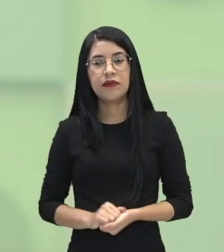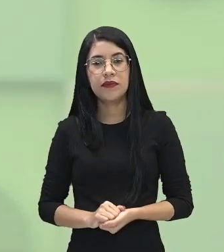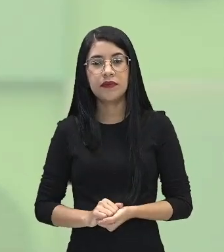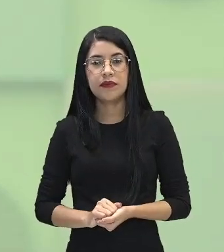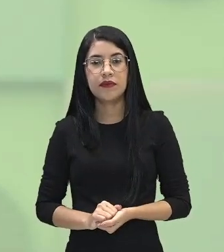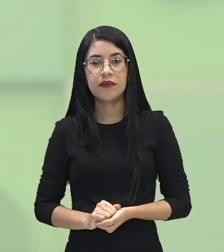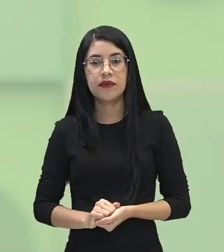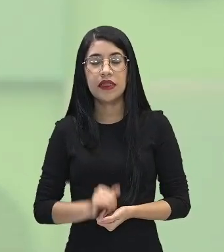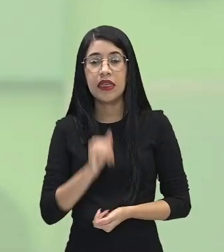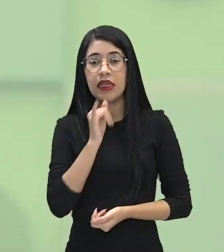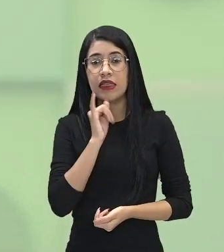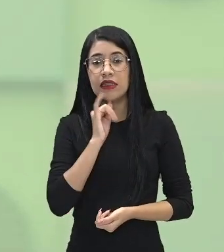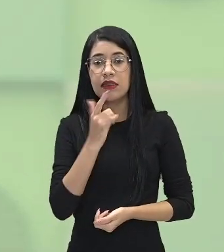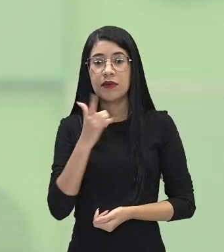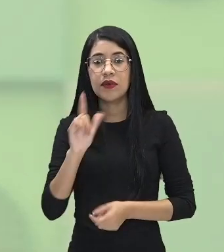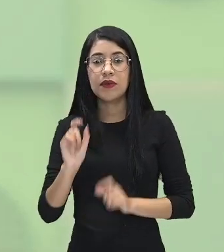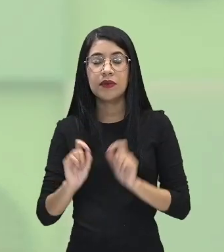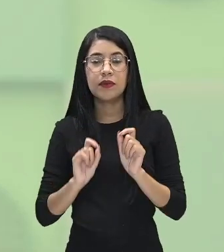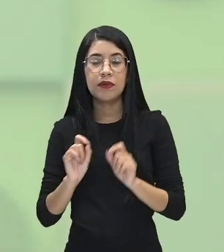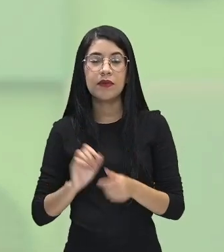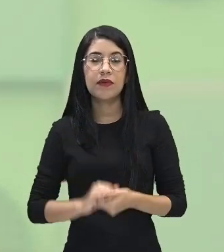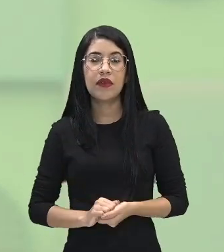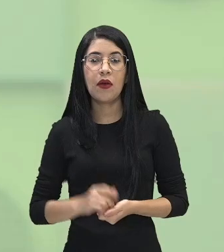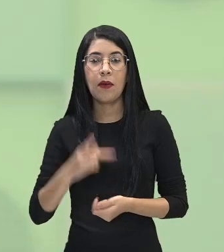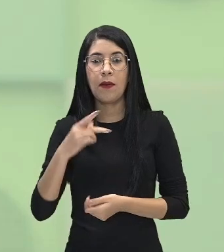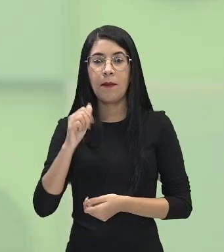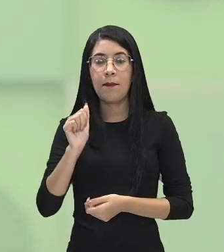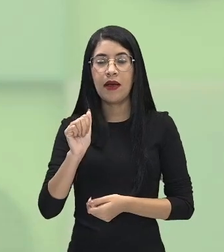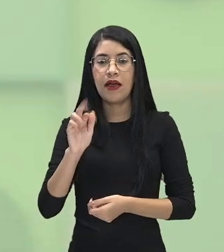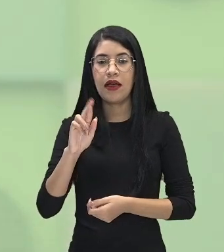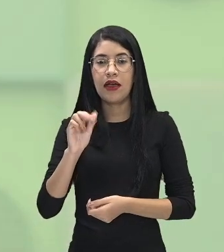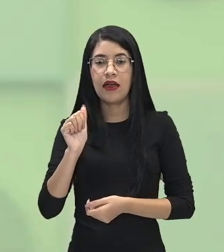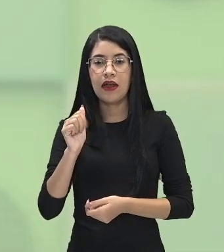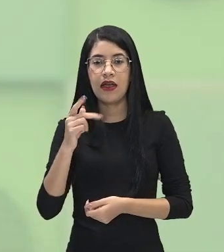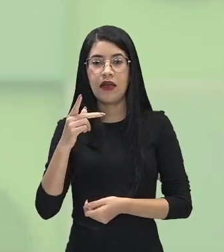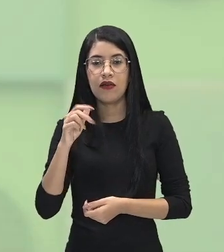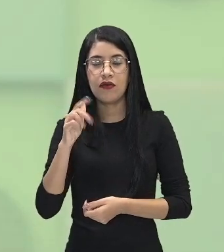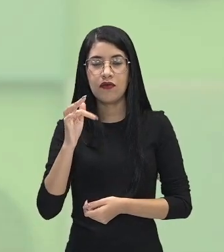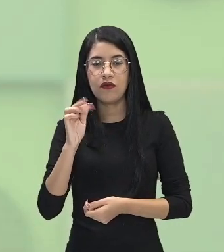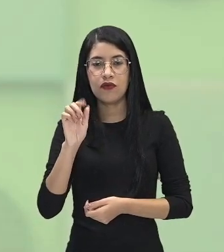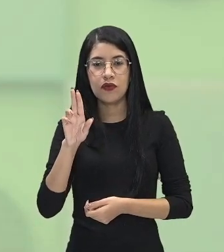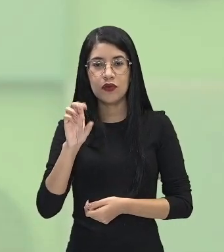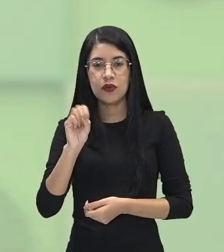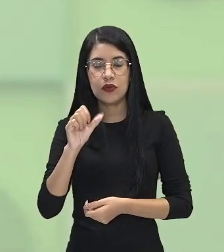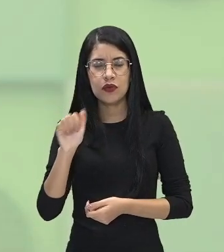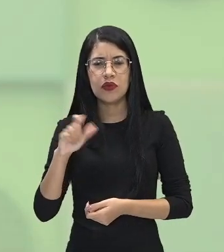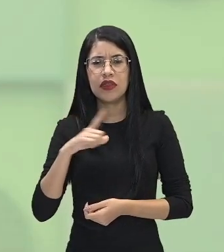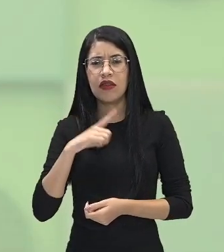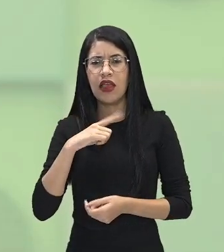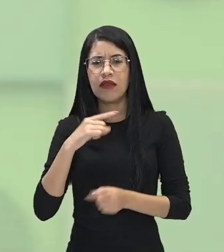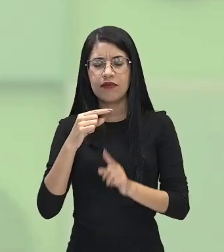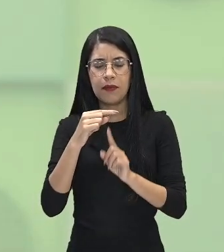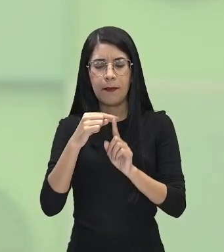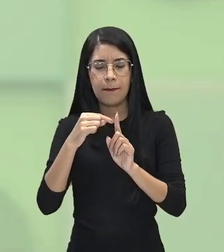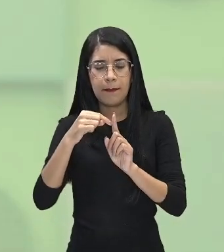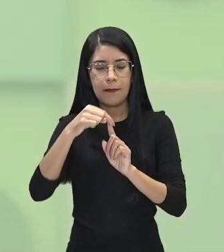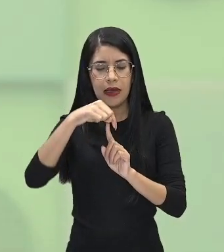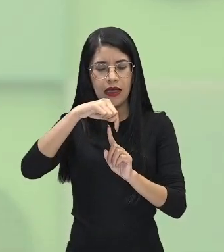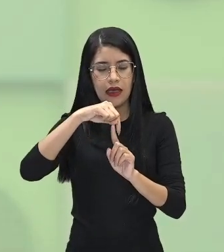Outro exemplo de plano inclinado, gente, é o parafuso. Se você observar o parafuso, ele tem ali várias rodas, né?